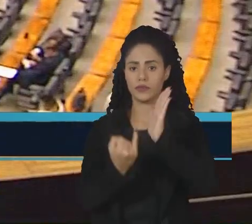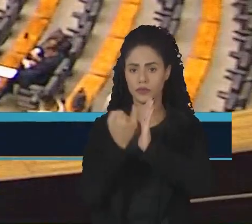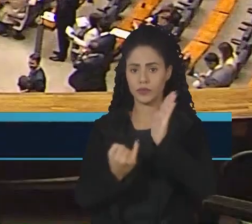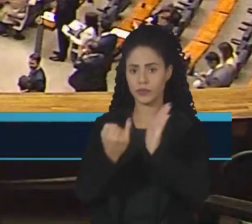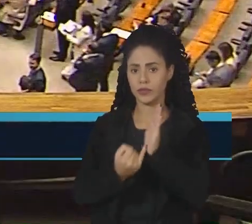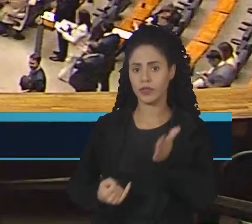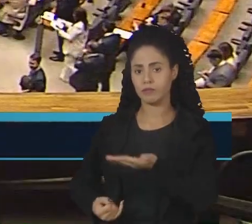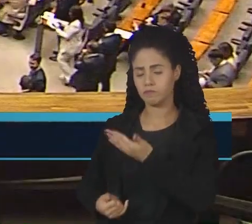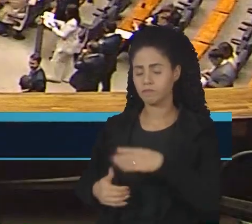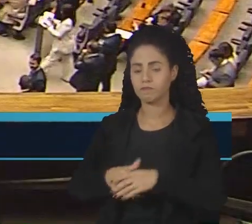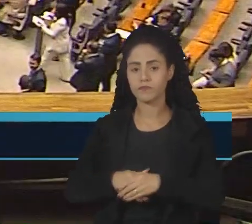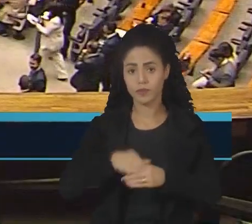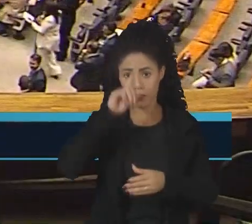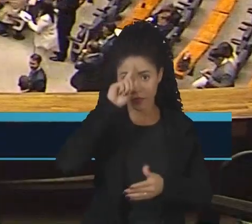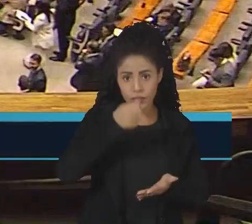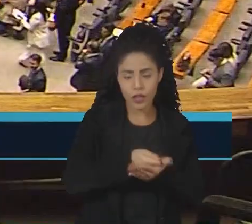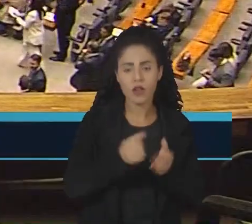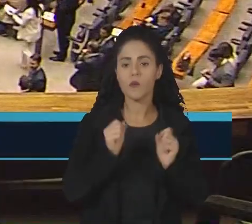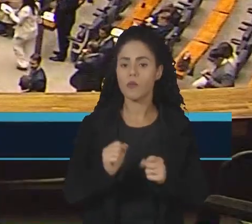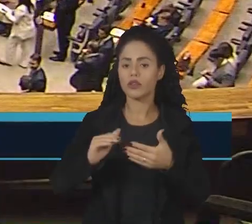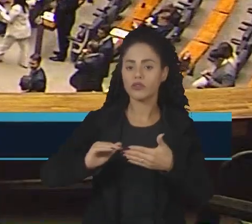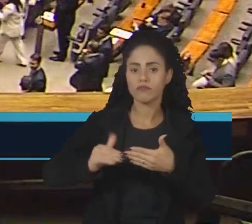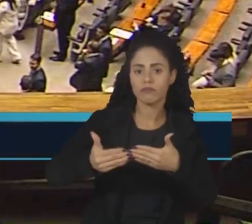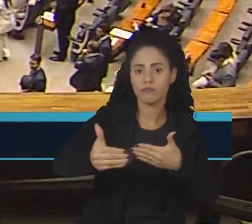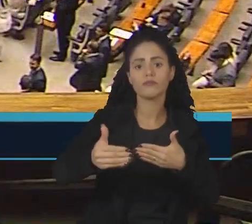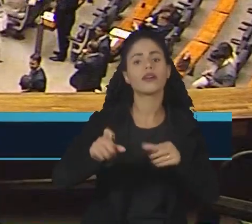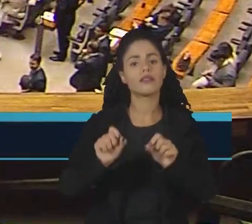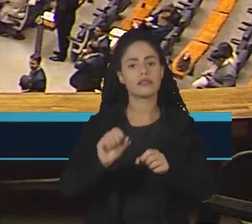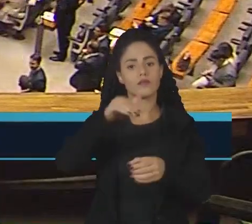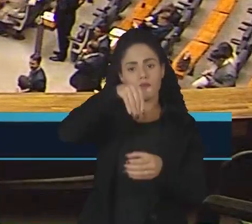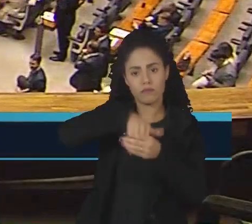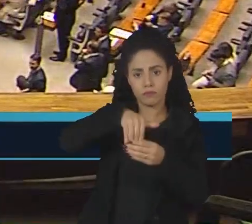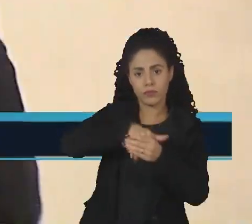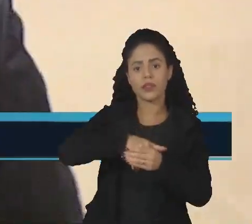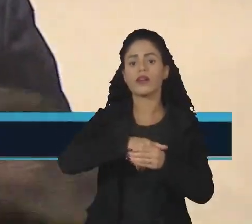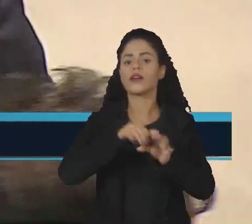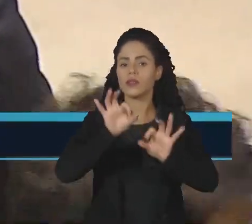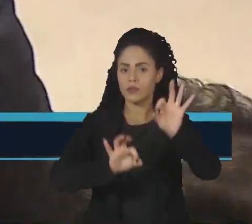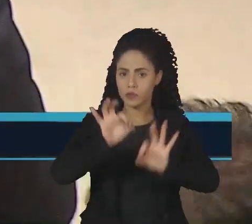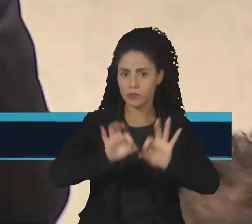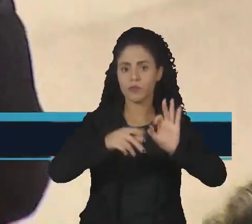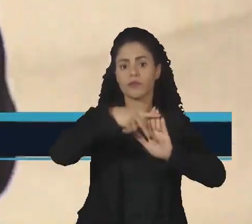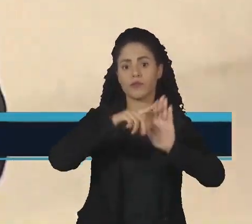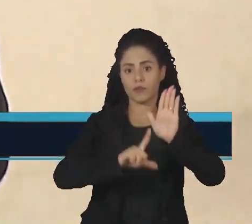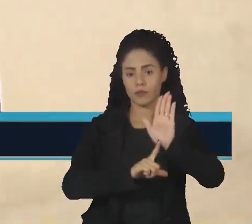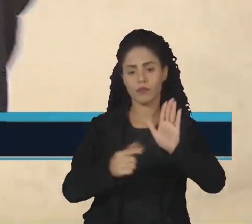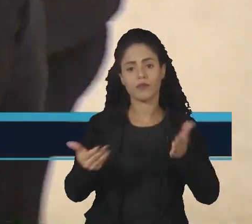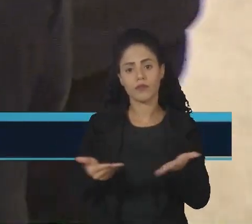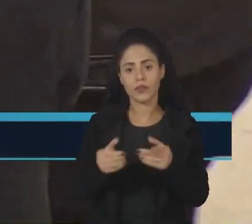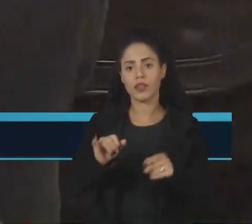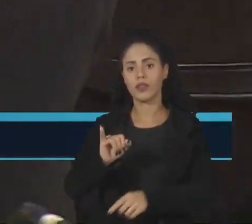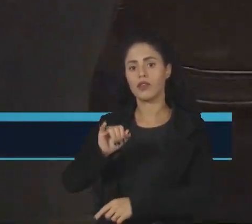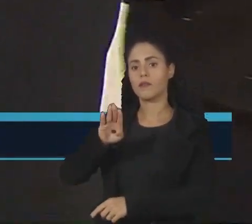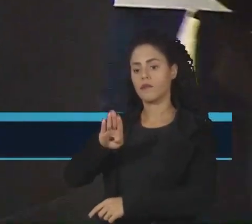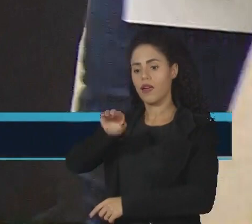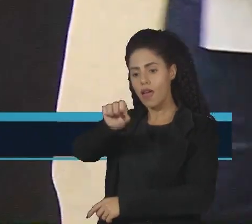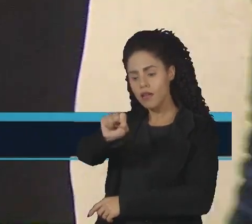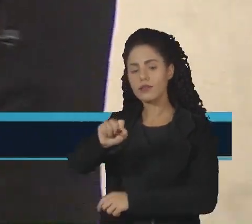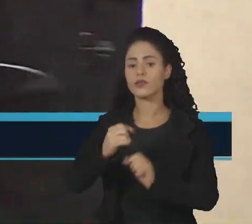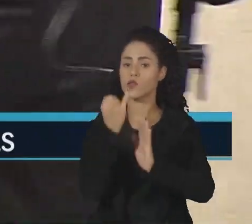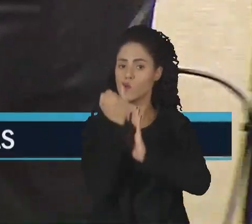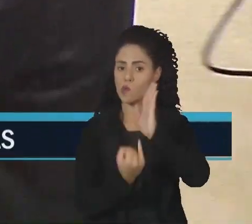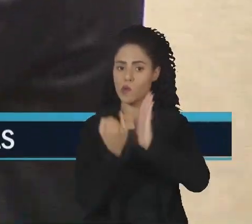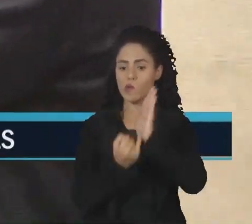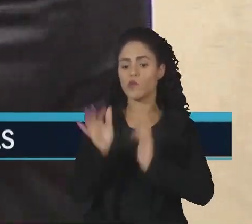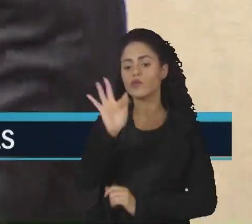tributária. A decisão pode adiar a votação do projeto de lei que cria o Comitê Gestor do IBS, o Imposto